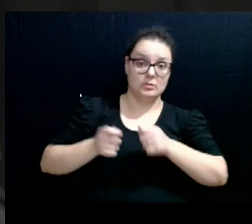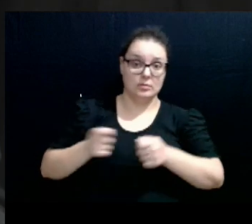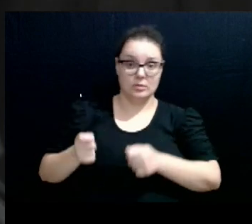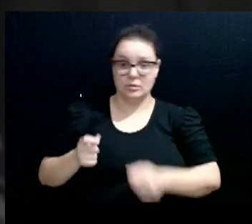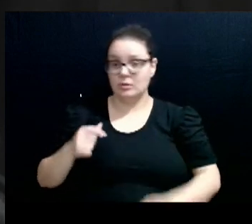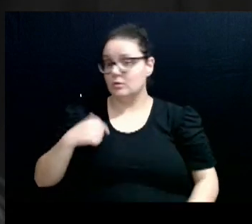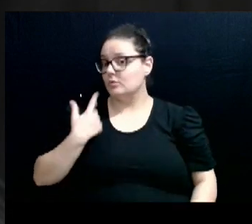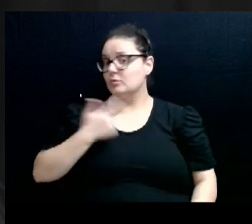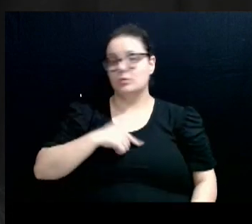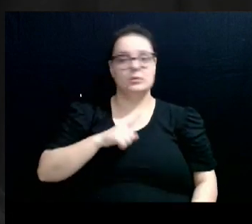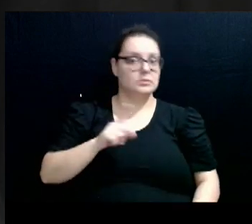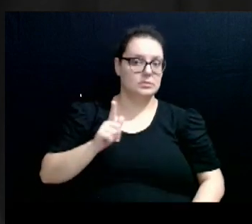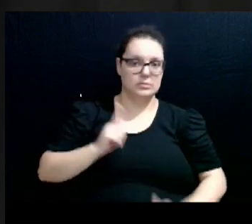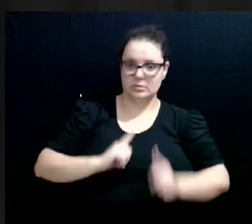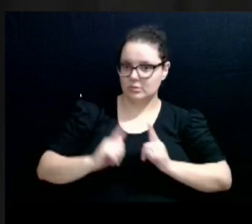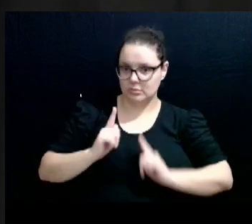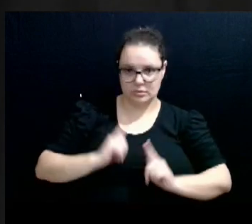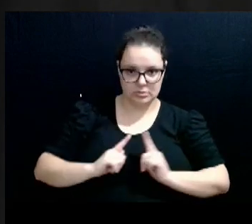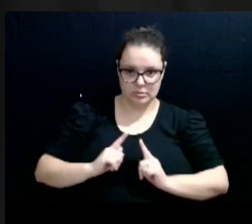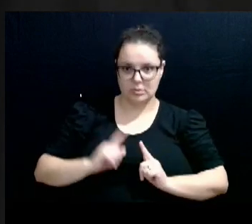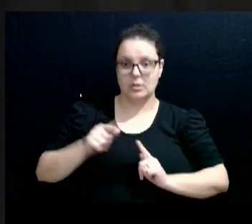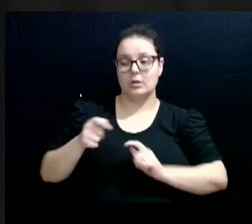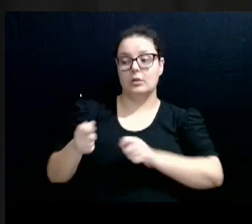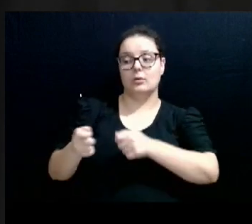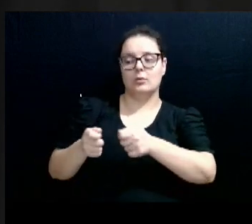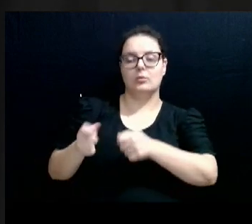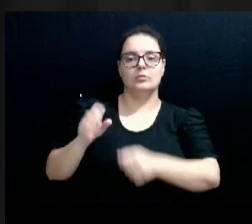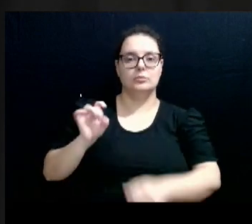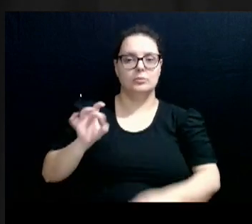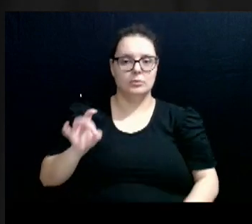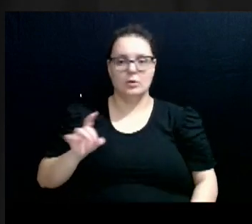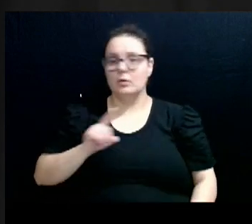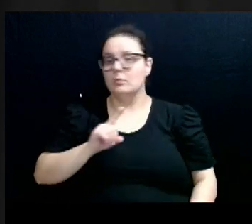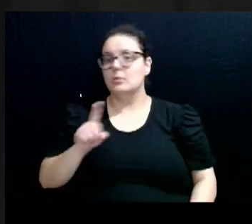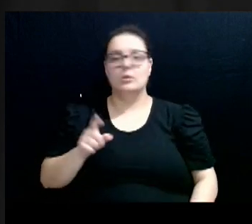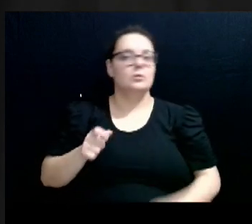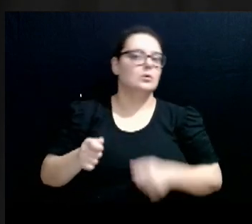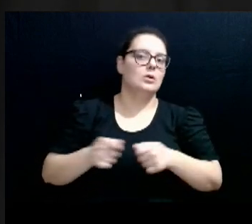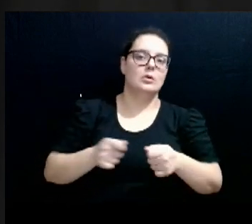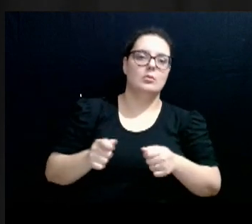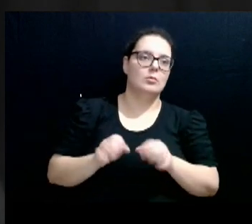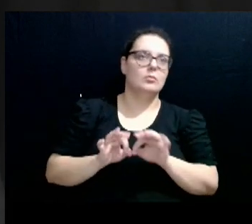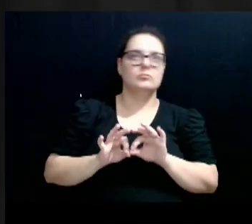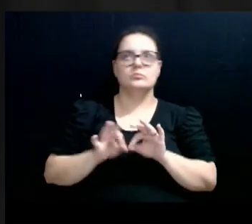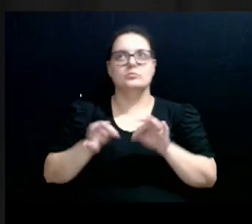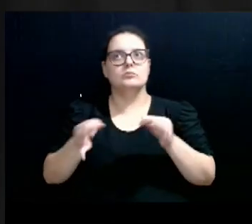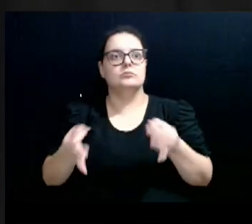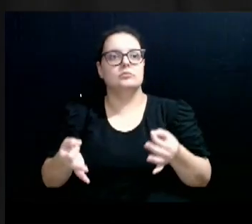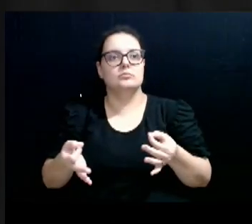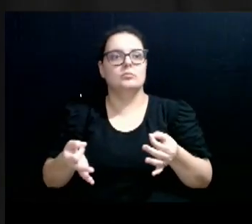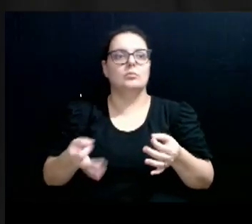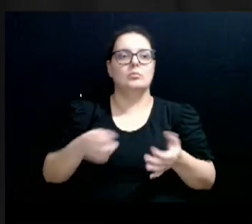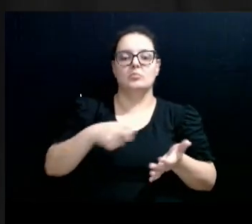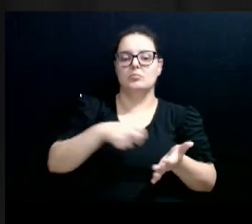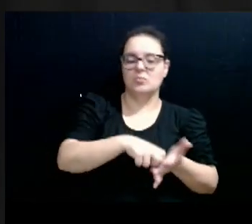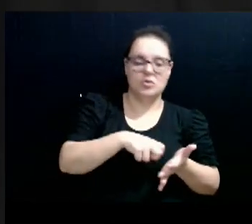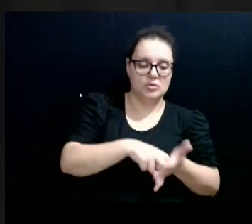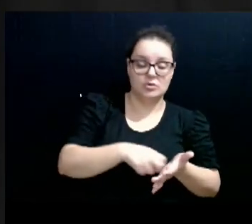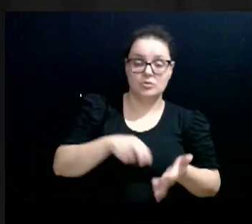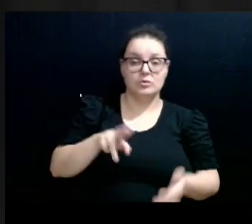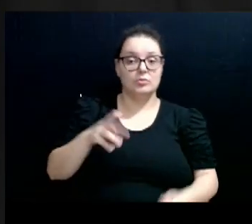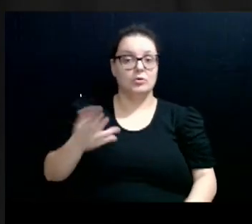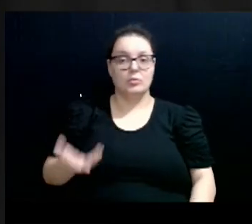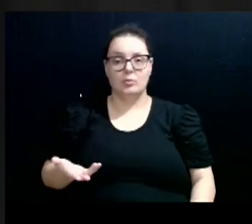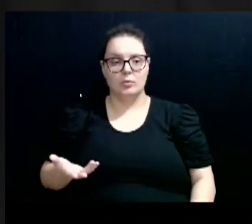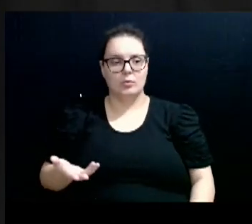gestão, nós fazemos o controle. Mas também não é um controle simplesmente punitivo ou apenas de estar todo o